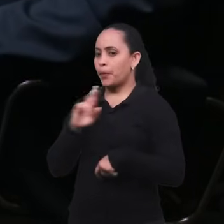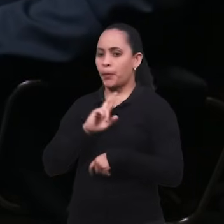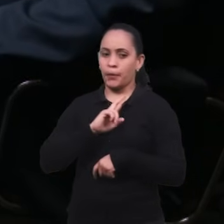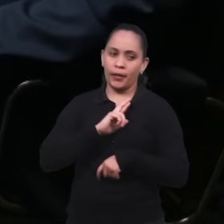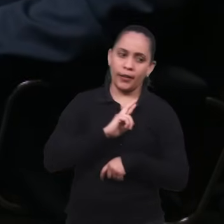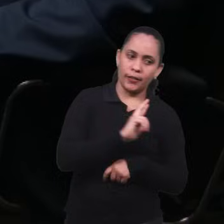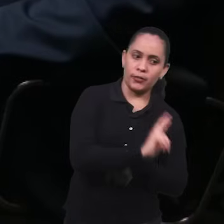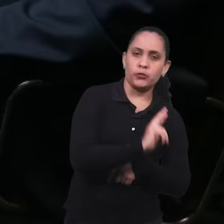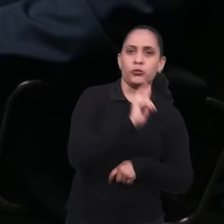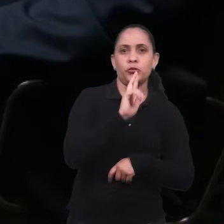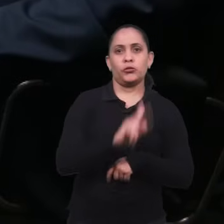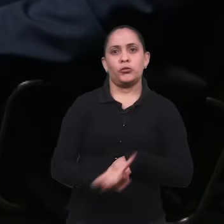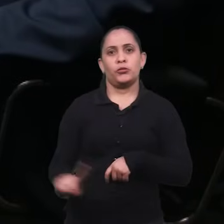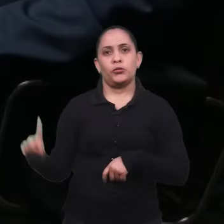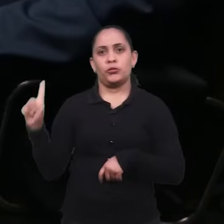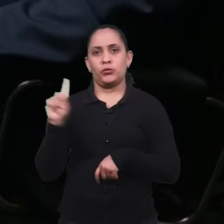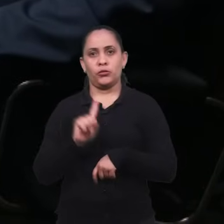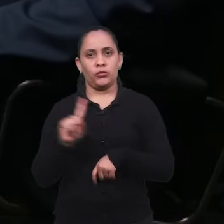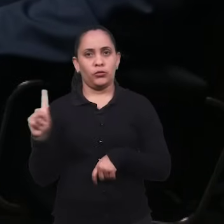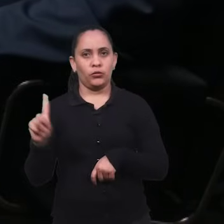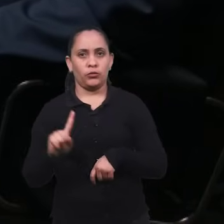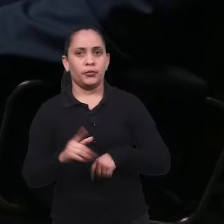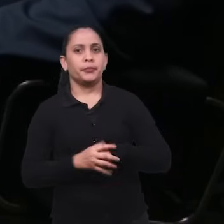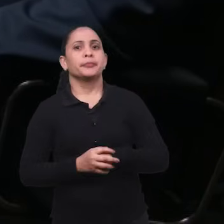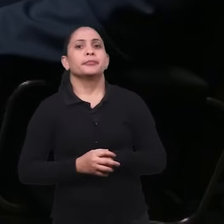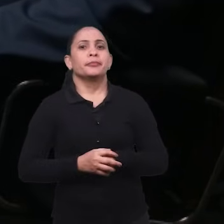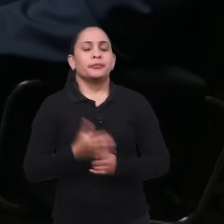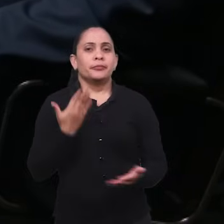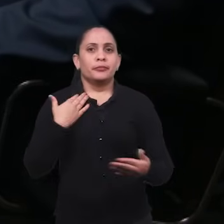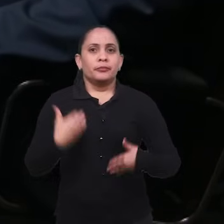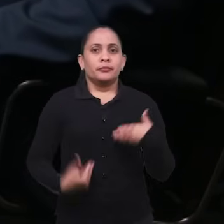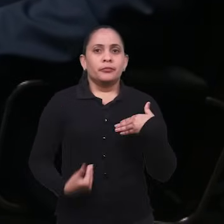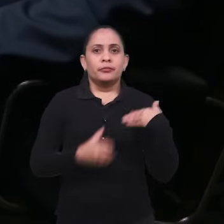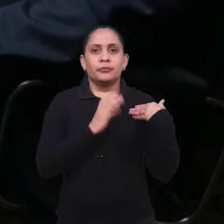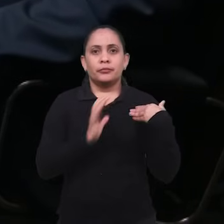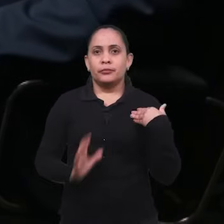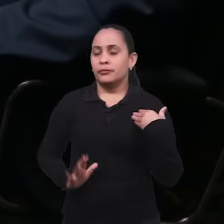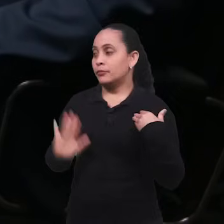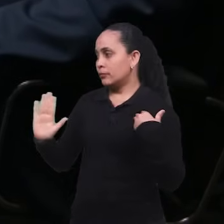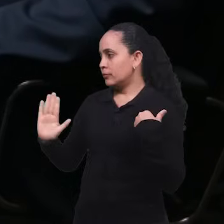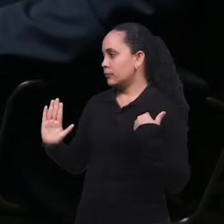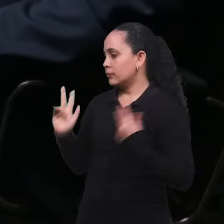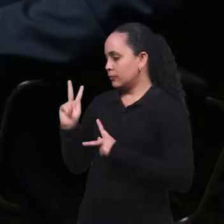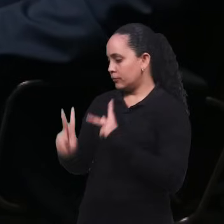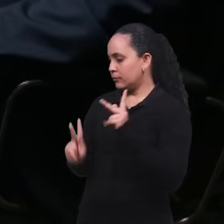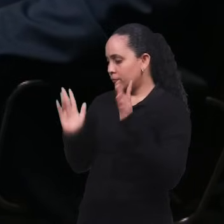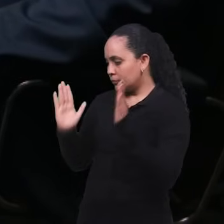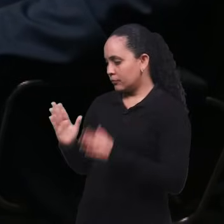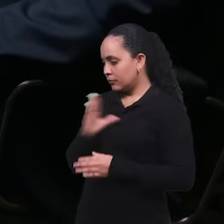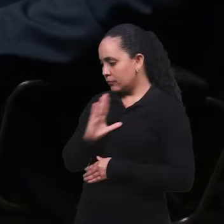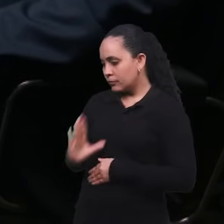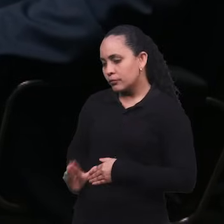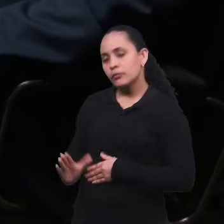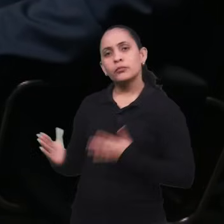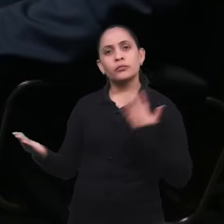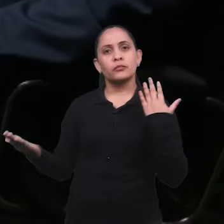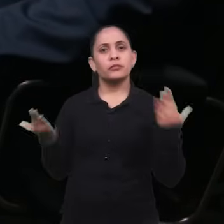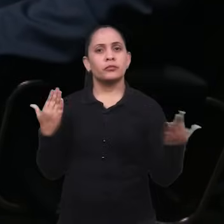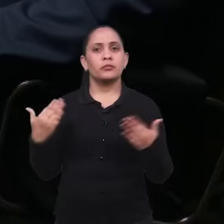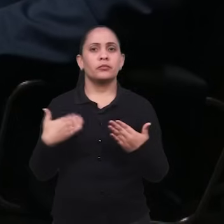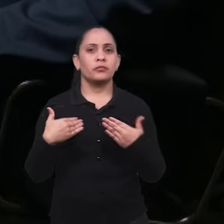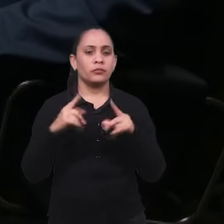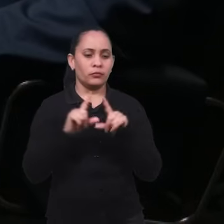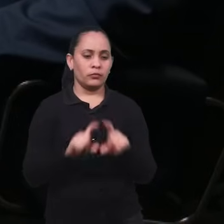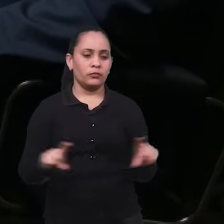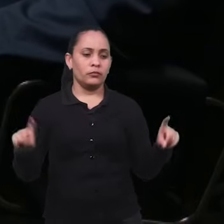é denominação. Isso. Não é? Porque denominação não é corpo de Cristo. Isso. Porque o corpo vivo, né? Corpo vivo. Eu me acordo de uma